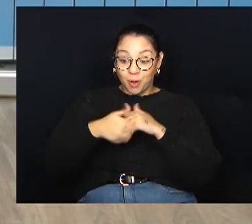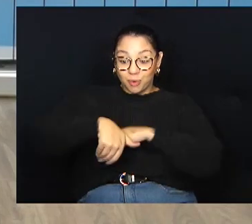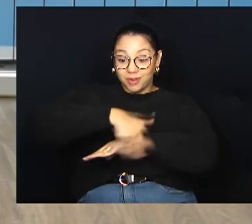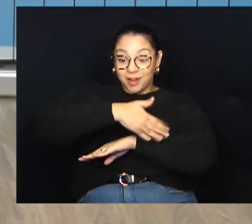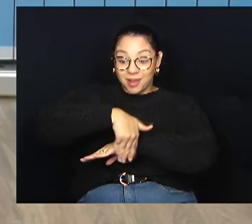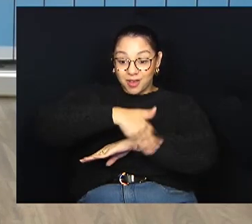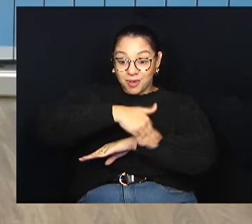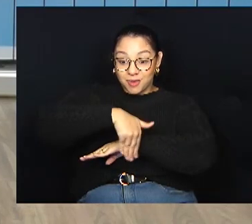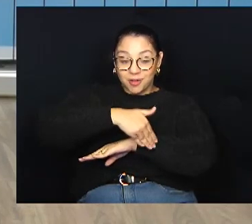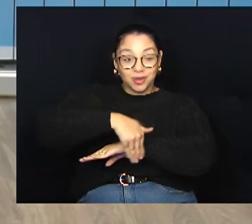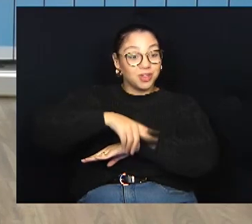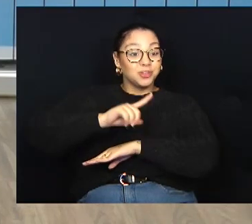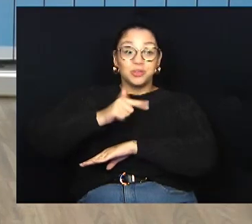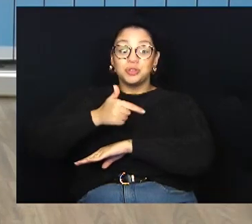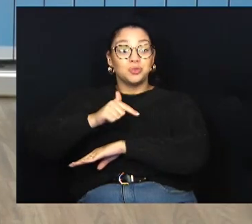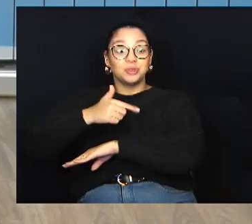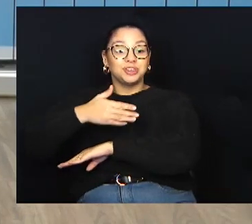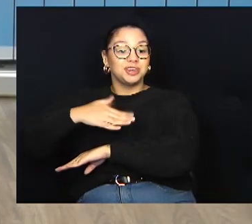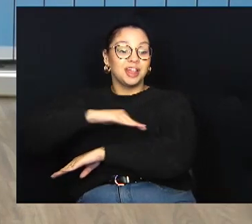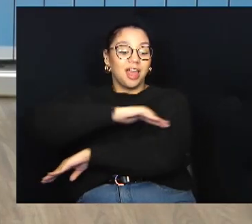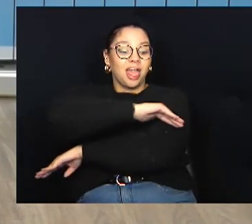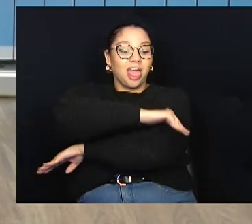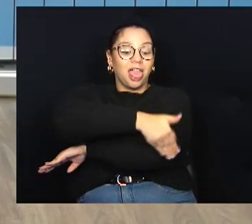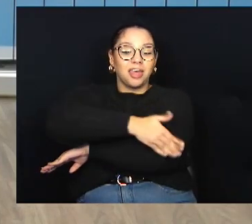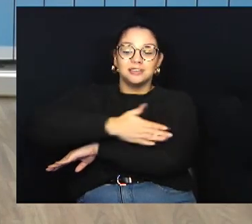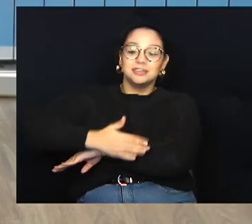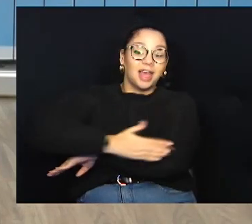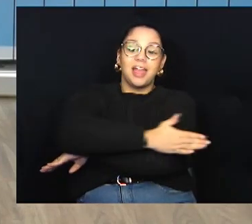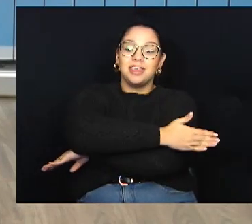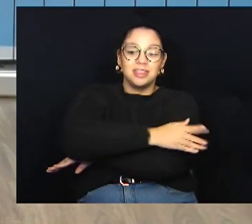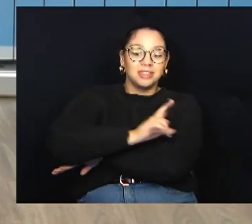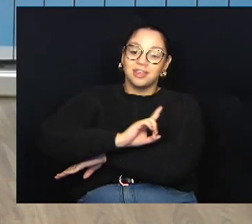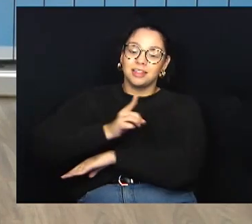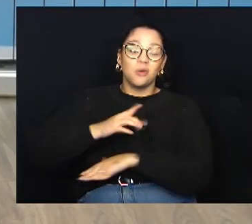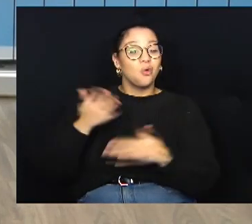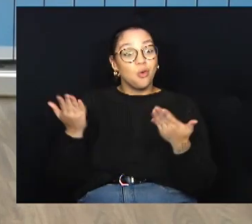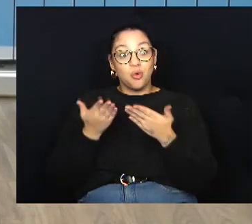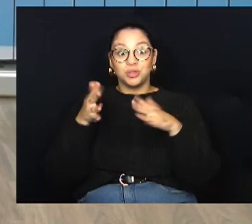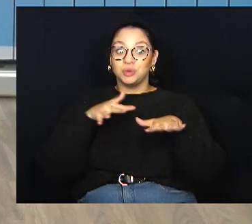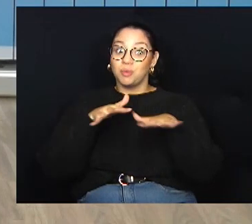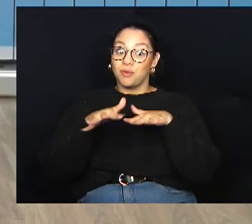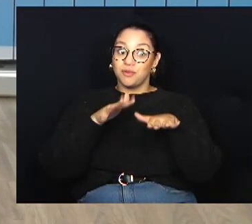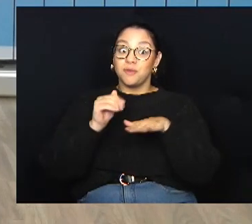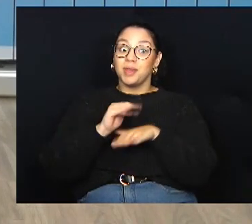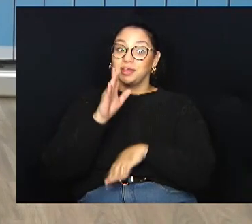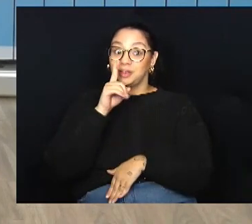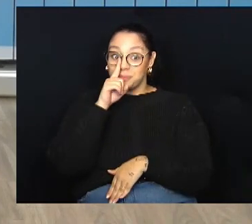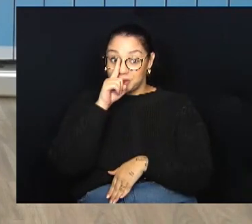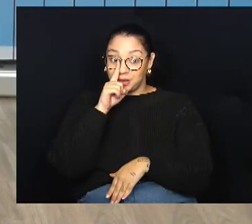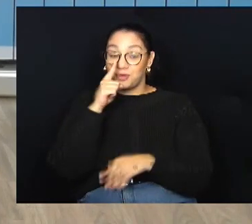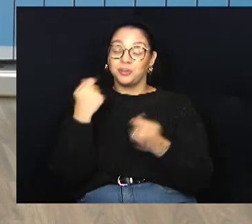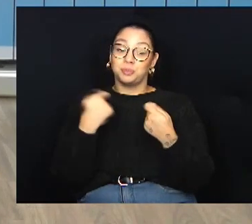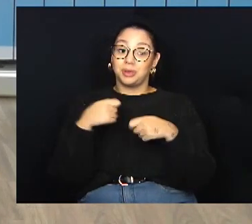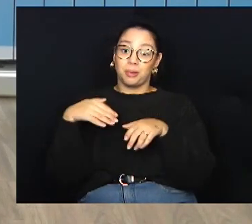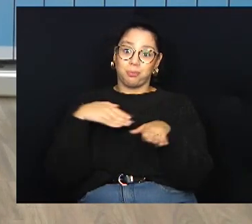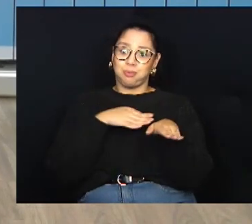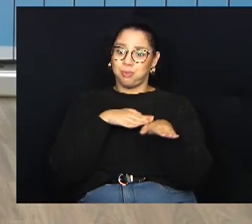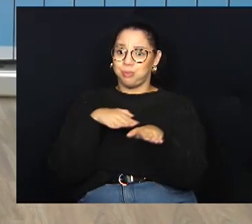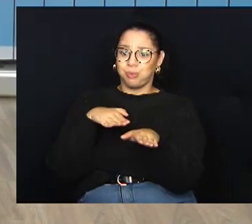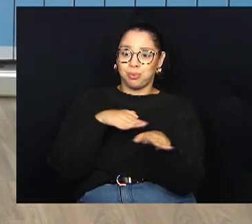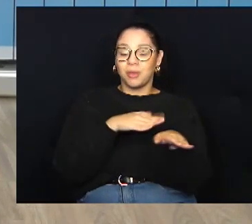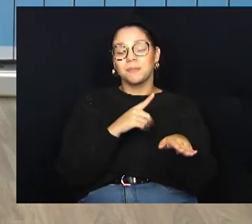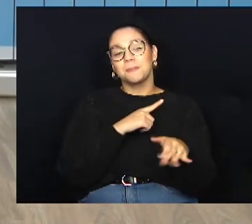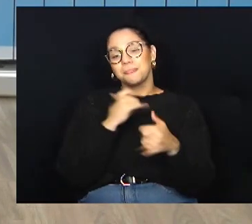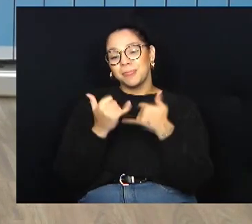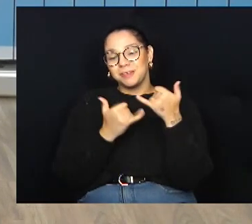rua sem saída, então era mais tranquilo na época. Hoje o movimento está muito mais perigoso por conta do trânsito. Mas tinham muitas brincadeiras.